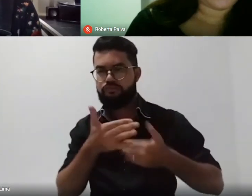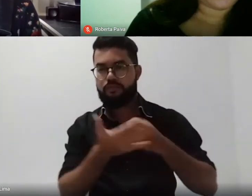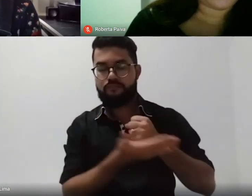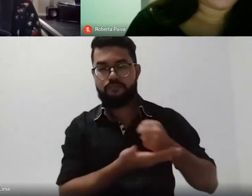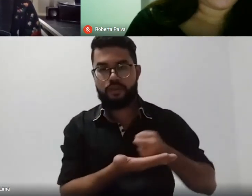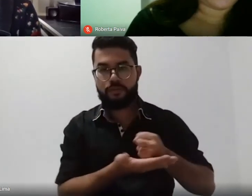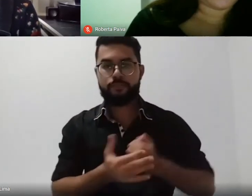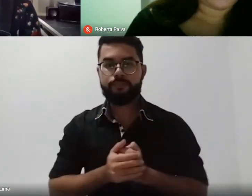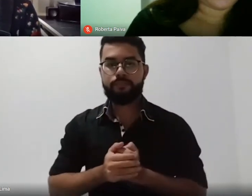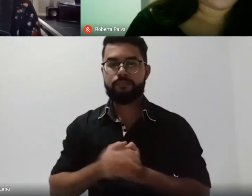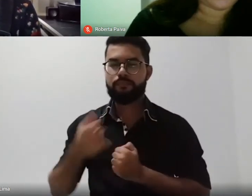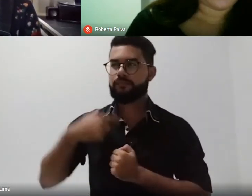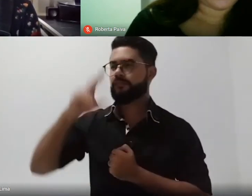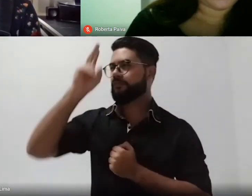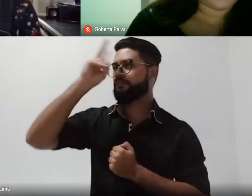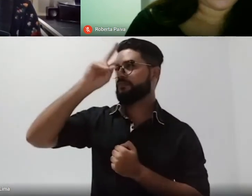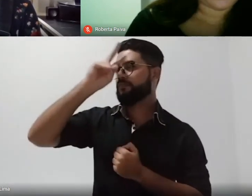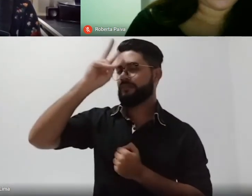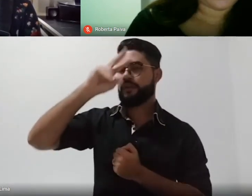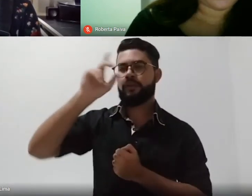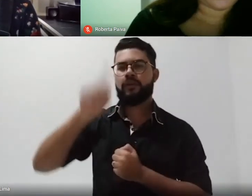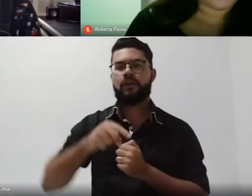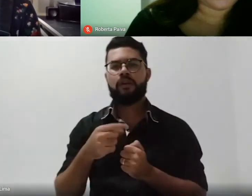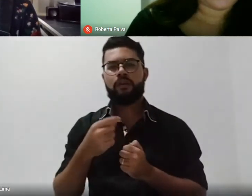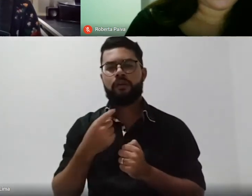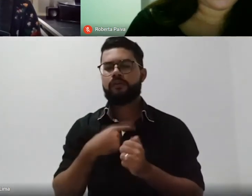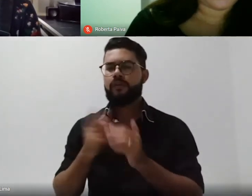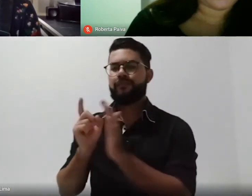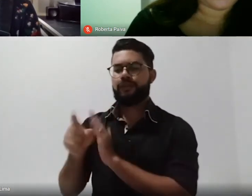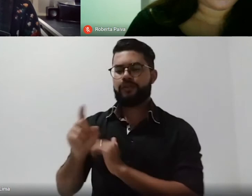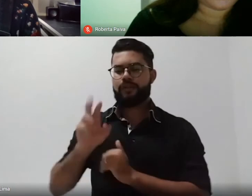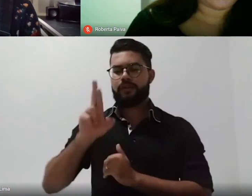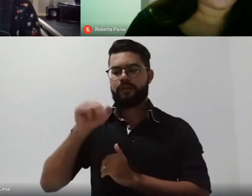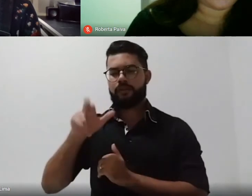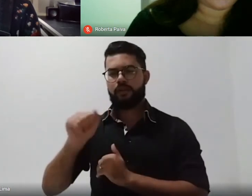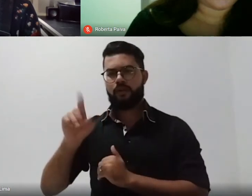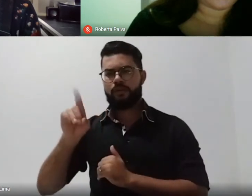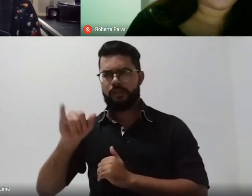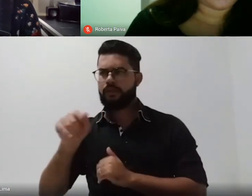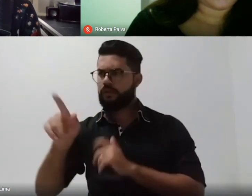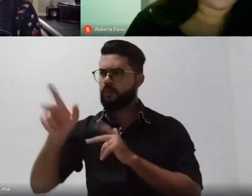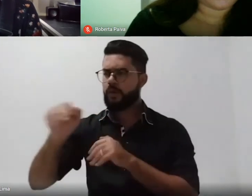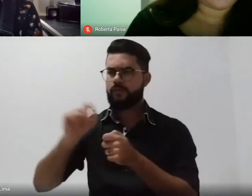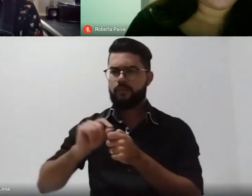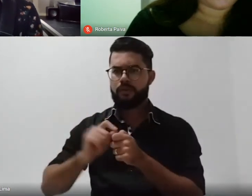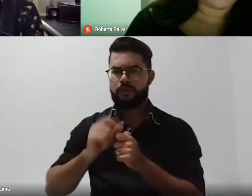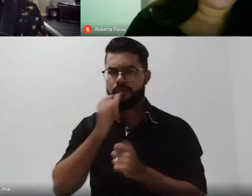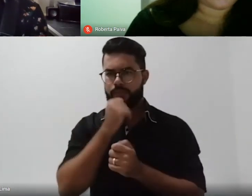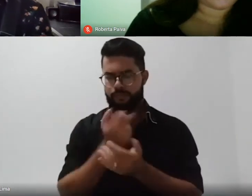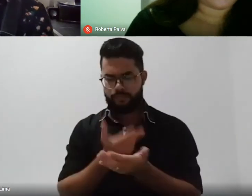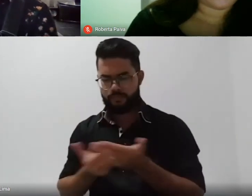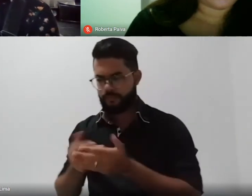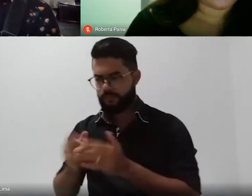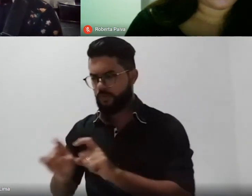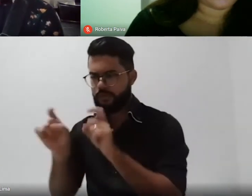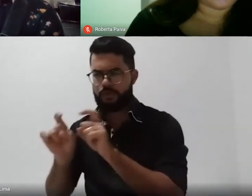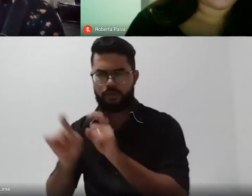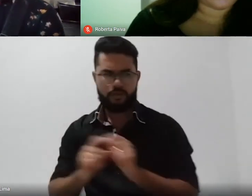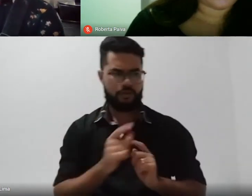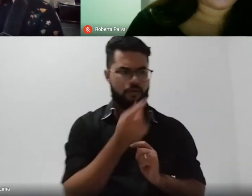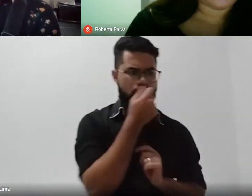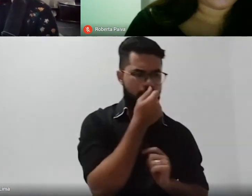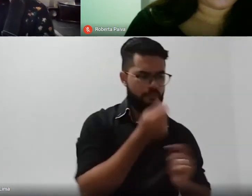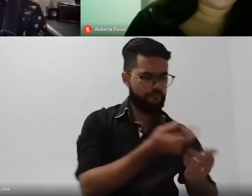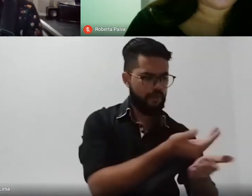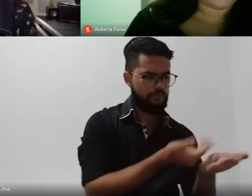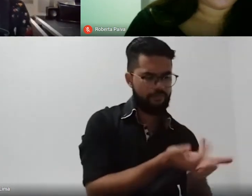Até porque eu me lembro, até perguntando a Rinaldo, no escritório é assim, né? A gente está aqui no computador, de repente vai para o lado, pega o lápis. Daqui a pouco.